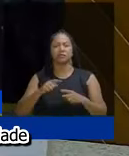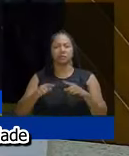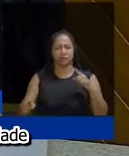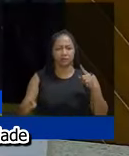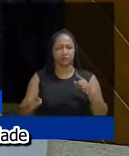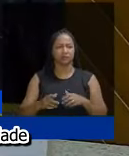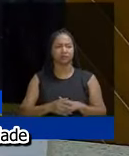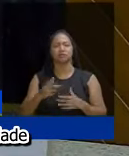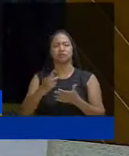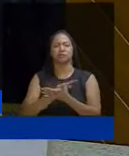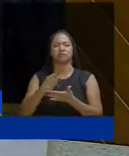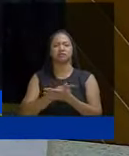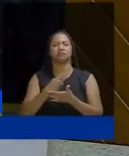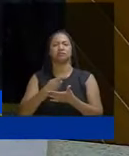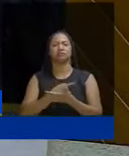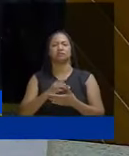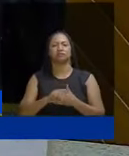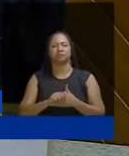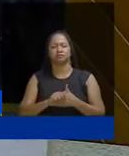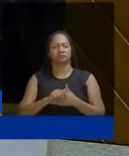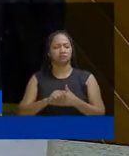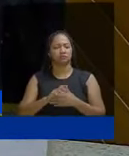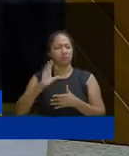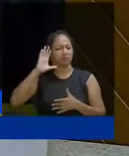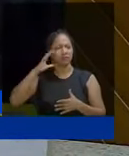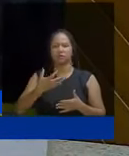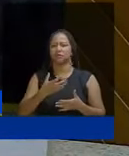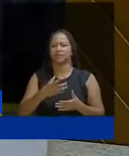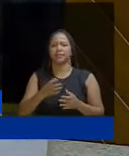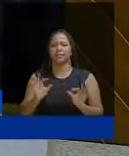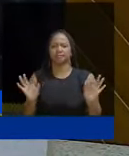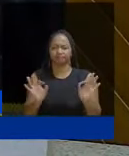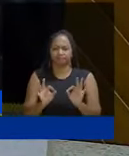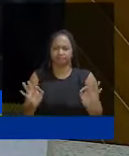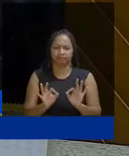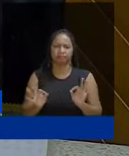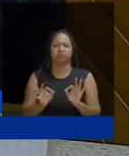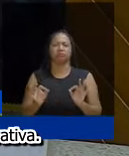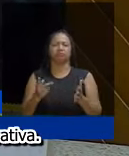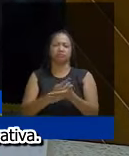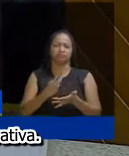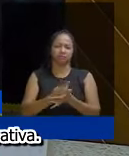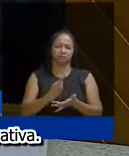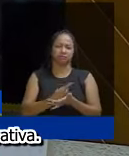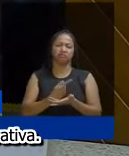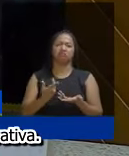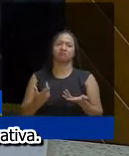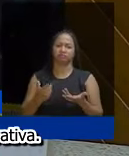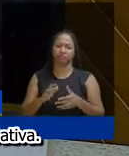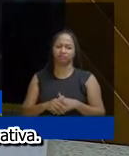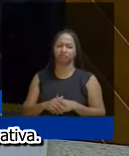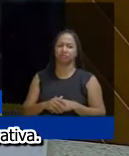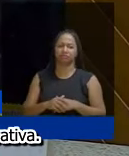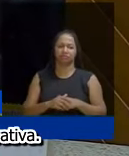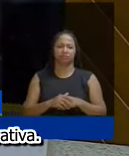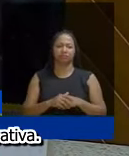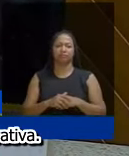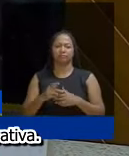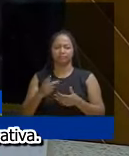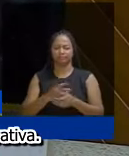desaprovação devido à irregularidade insanável e irregularidade que configure ato doloso de